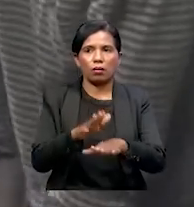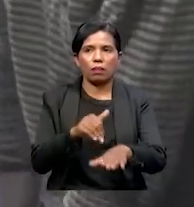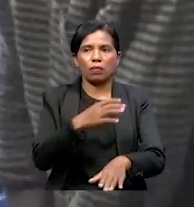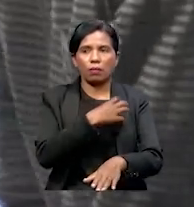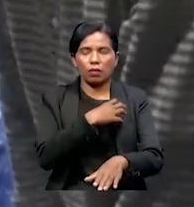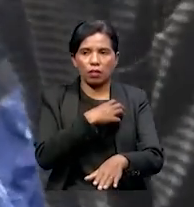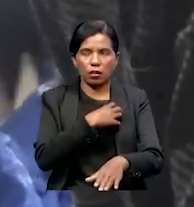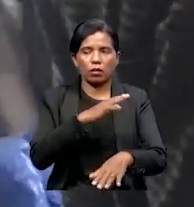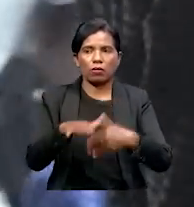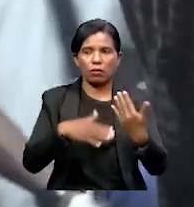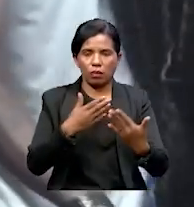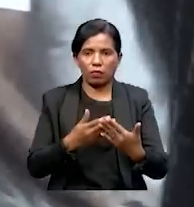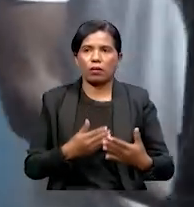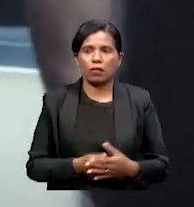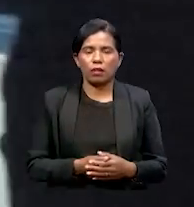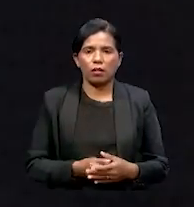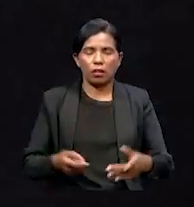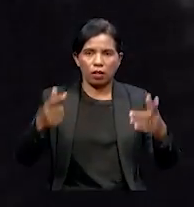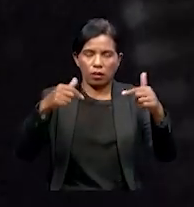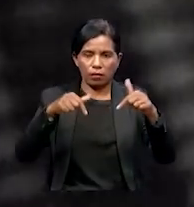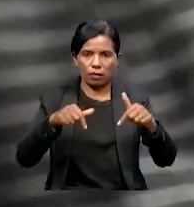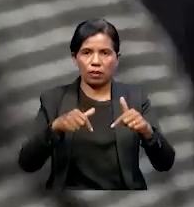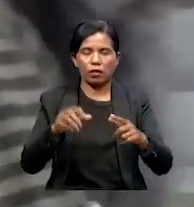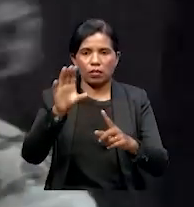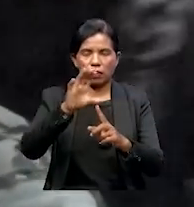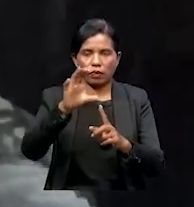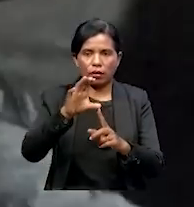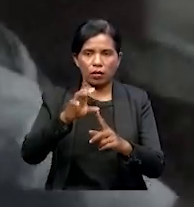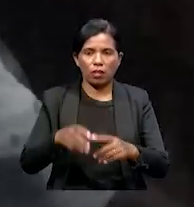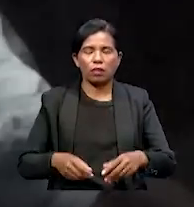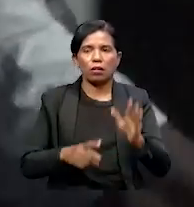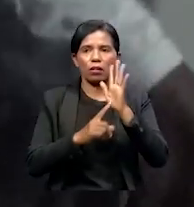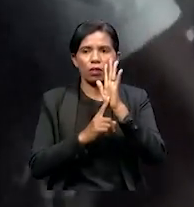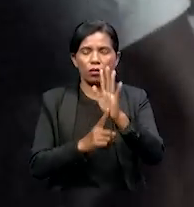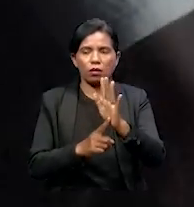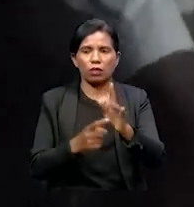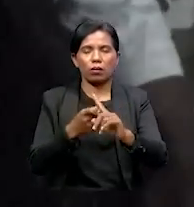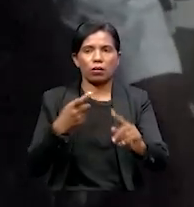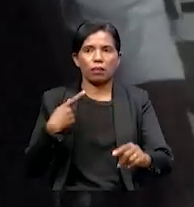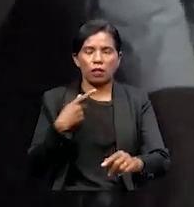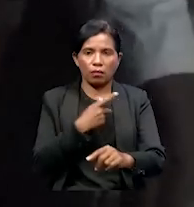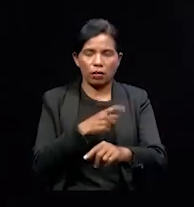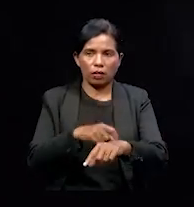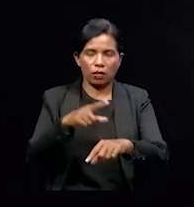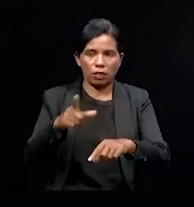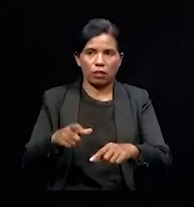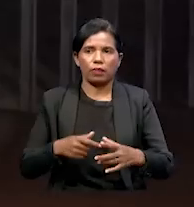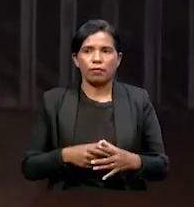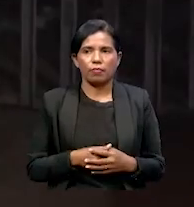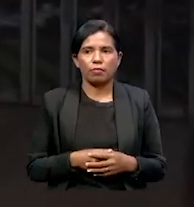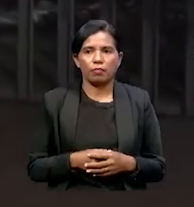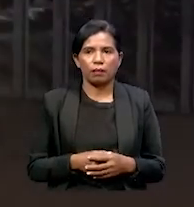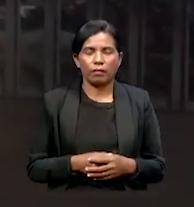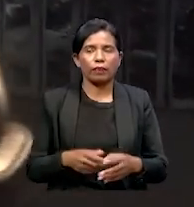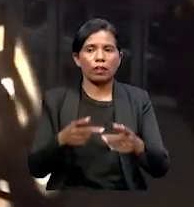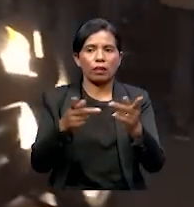comando pentel atu bele mai foi esclarece ba deusi parlamento ne para atu bele família sira bele ron.